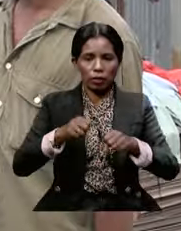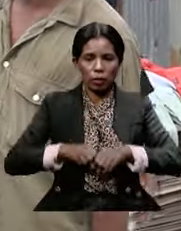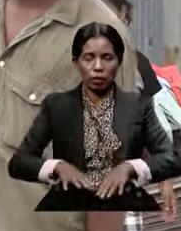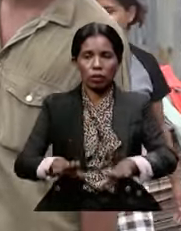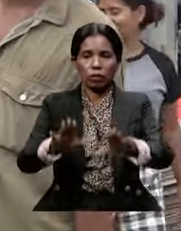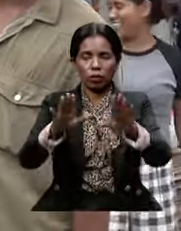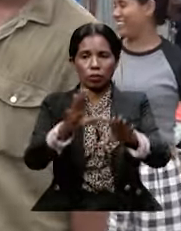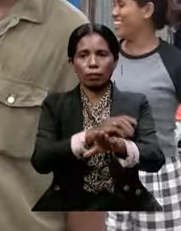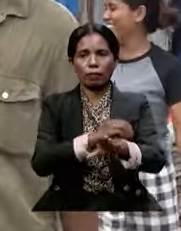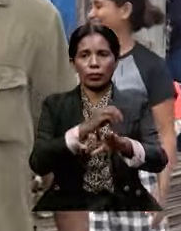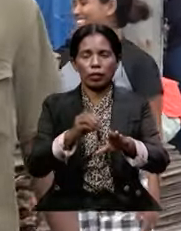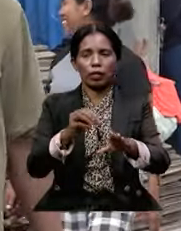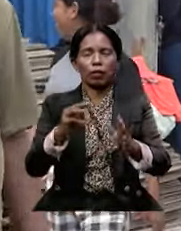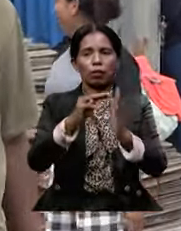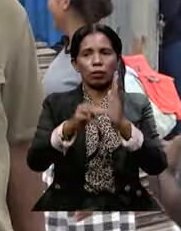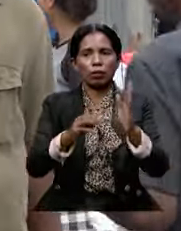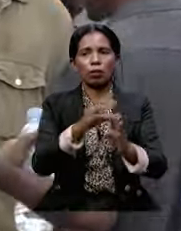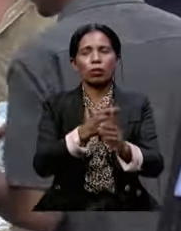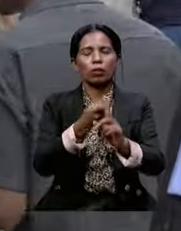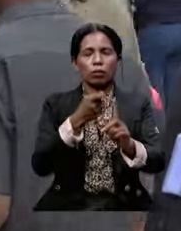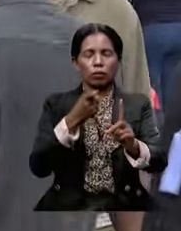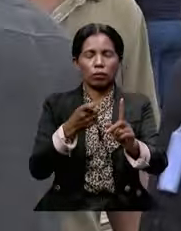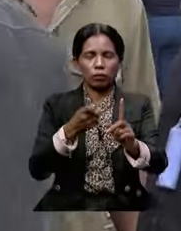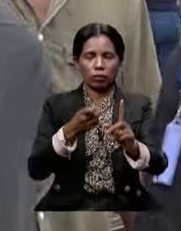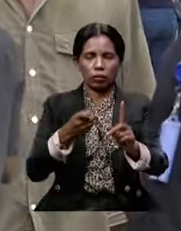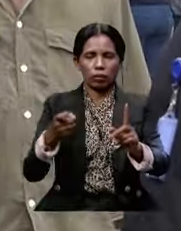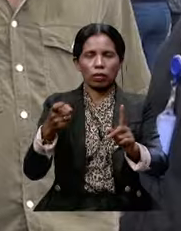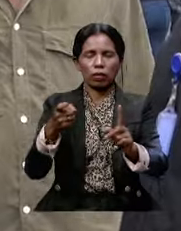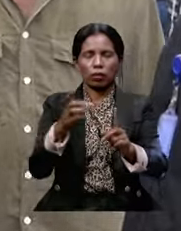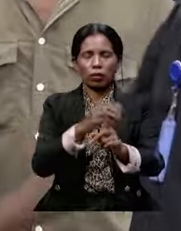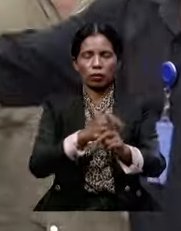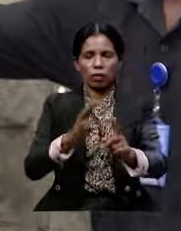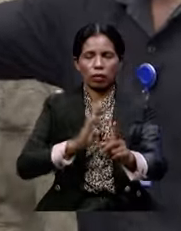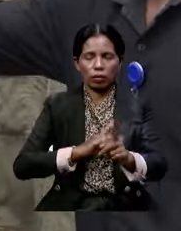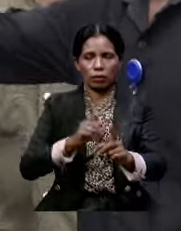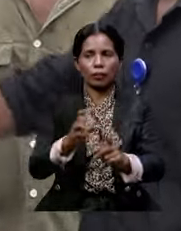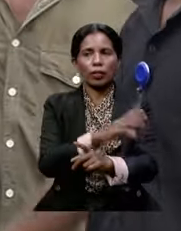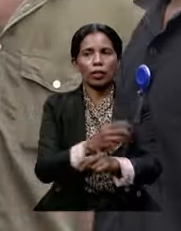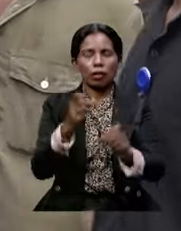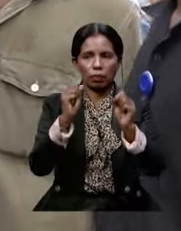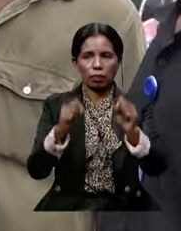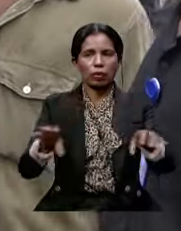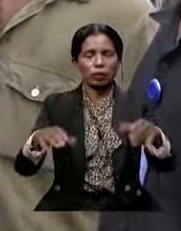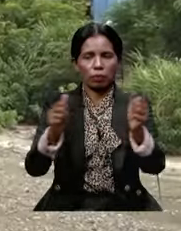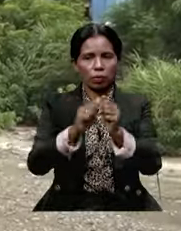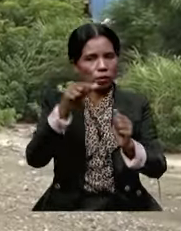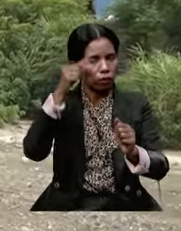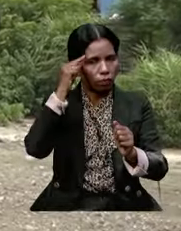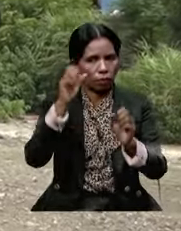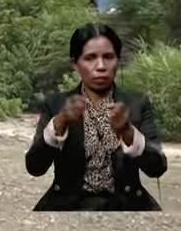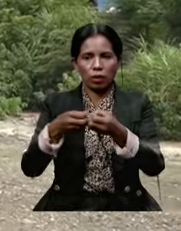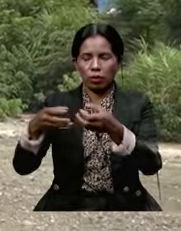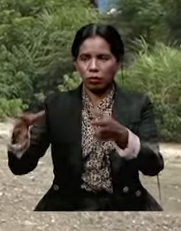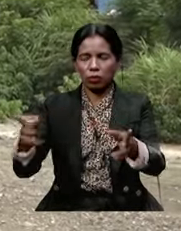Bebonu, no Mota Kumoro Ninin, Husi Tasi to ia fomento no Beduku. Atunune, bele coopera o governo, ori bele hamamu